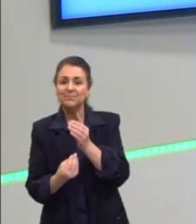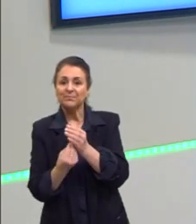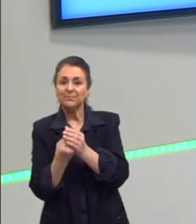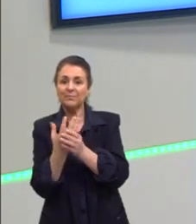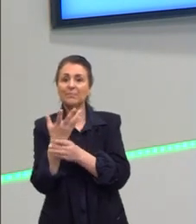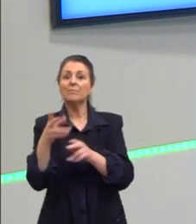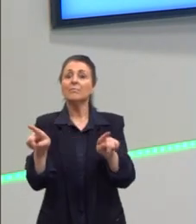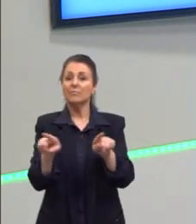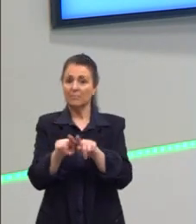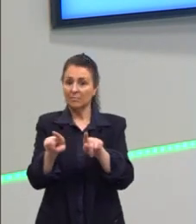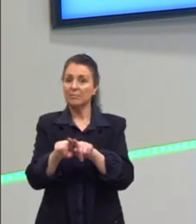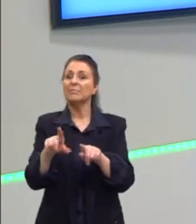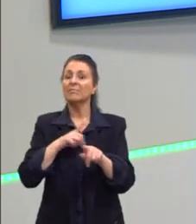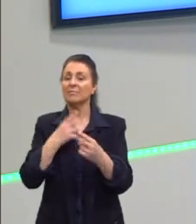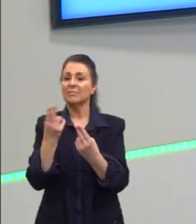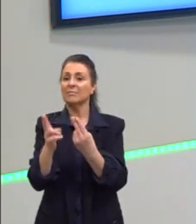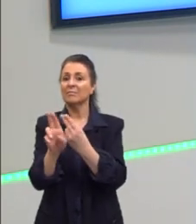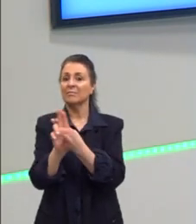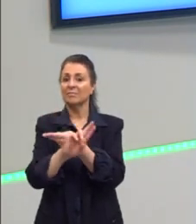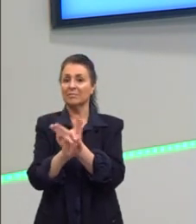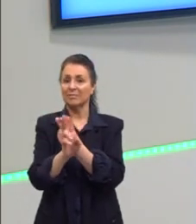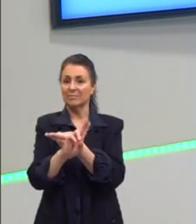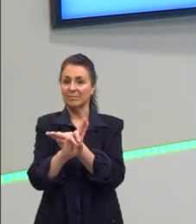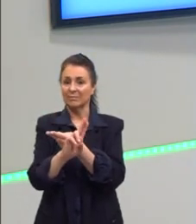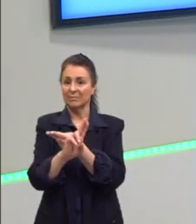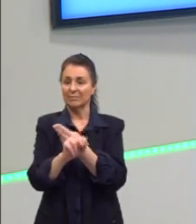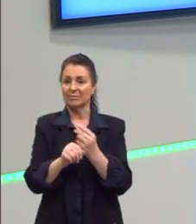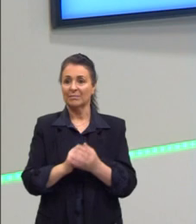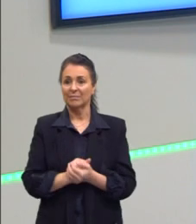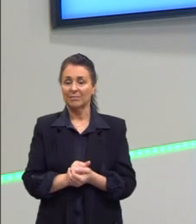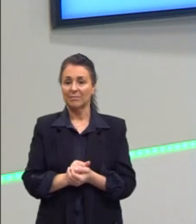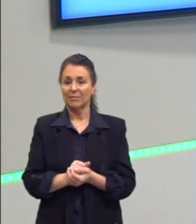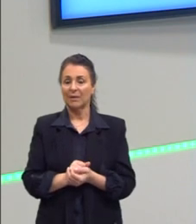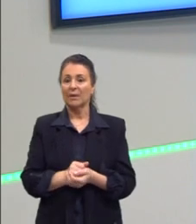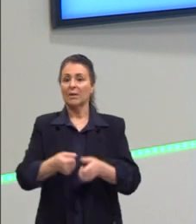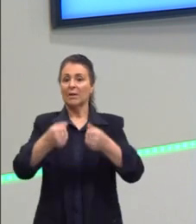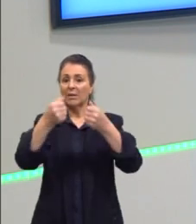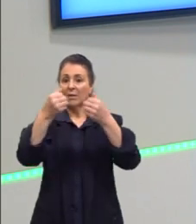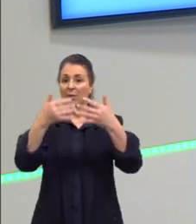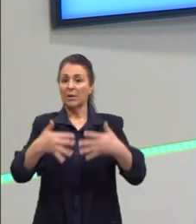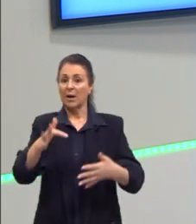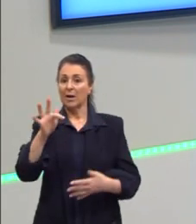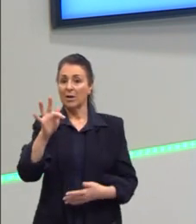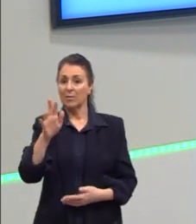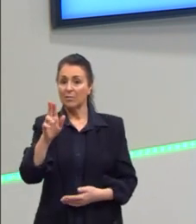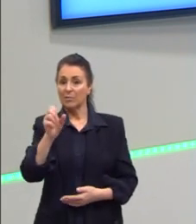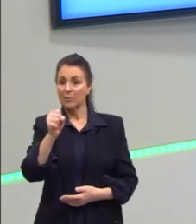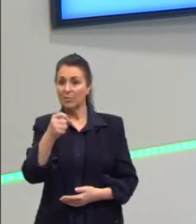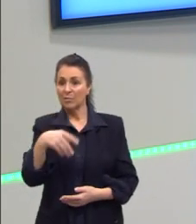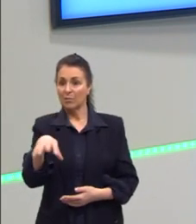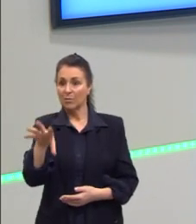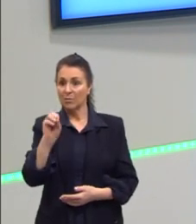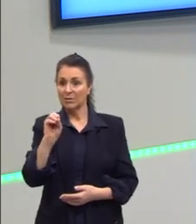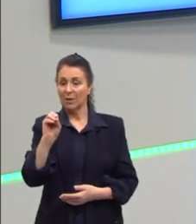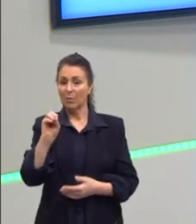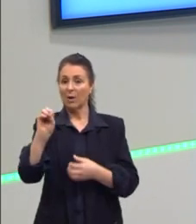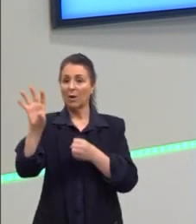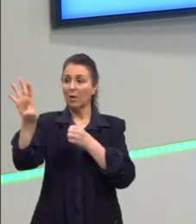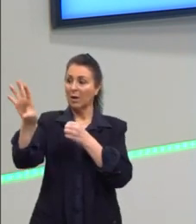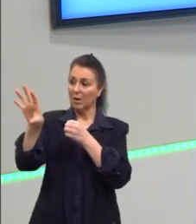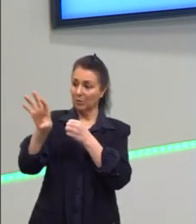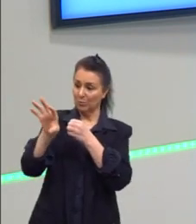que também são radioativos certo e quando eu falo de fusão é um processo daí da